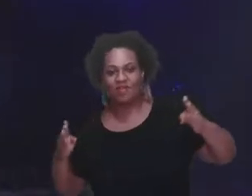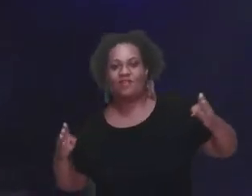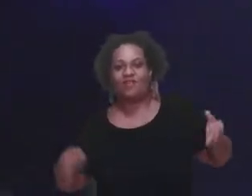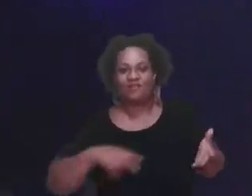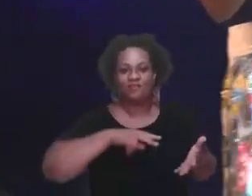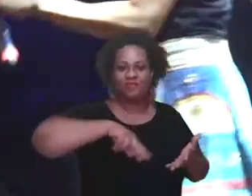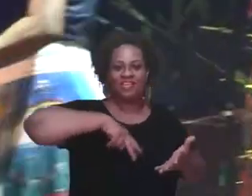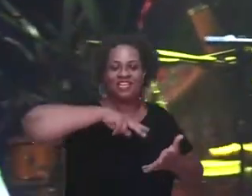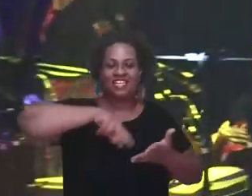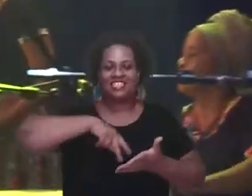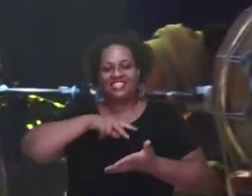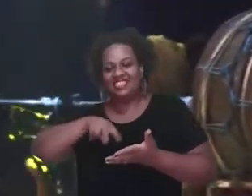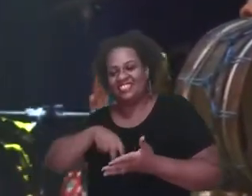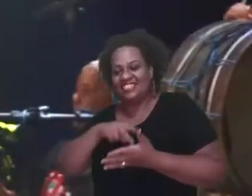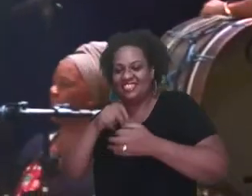tô